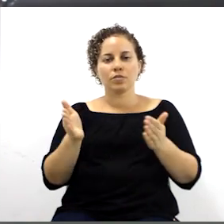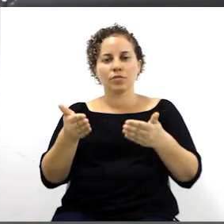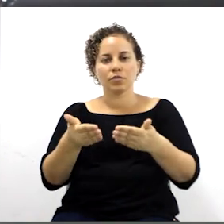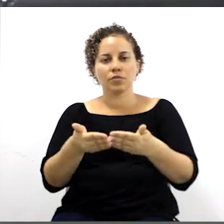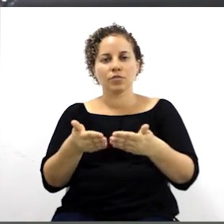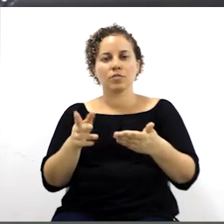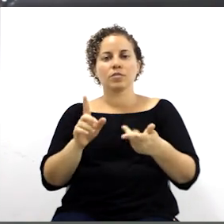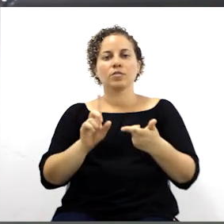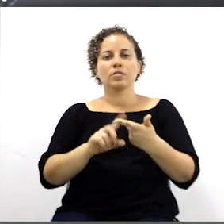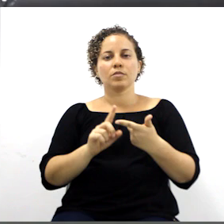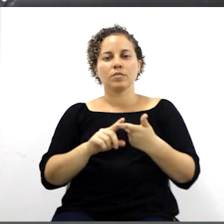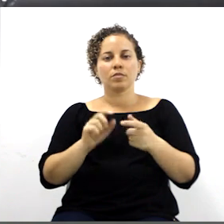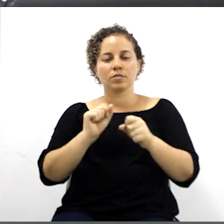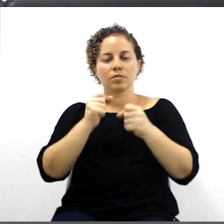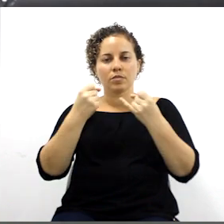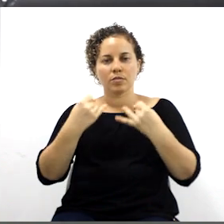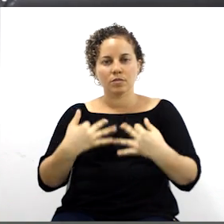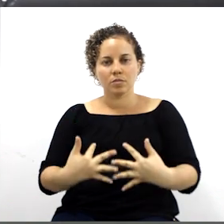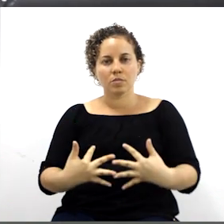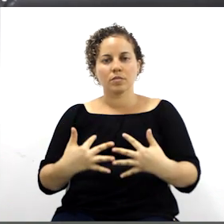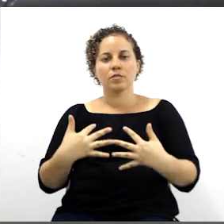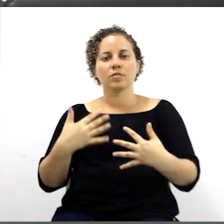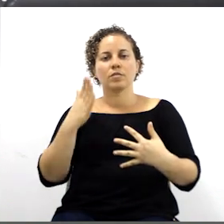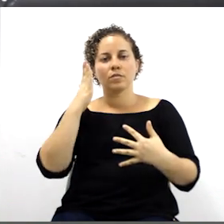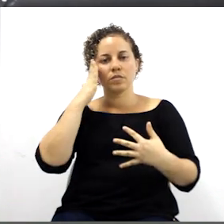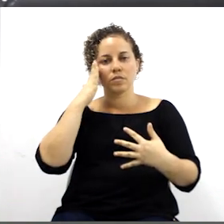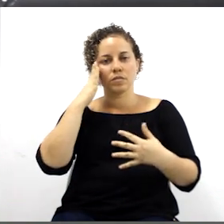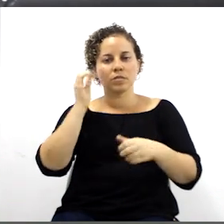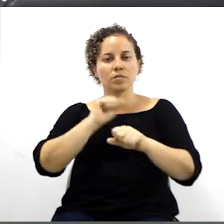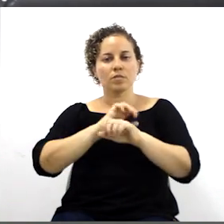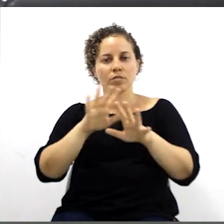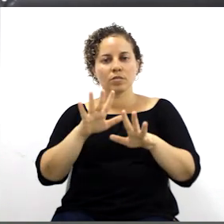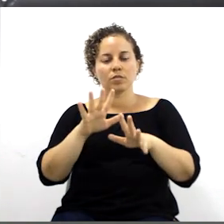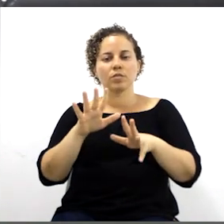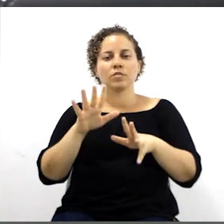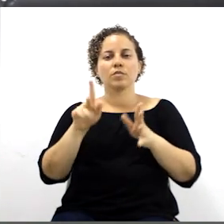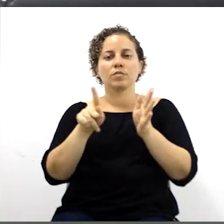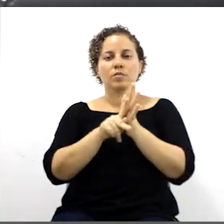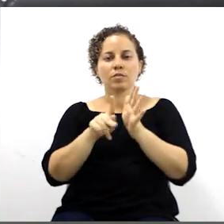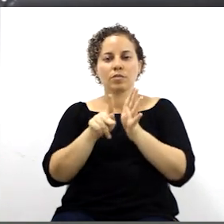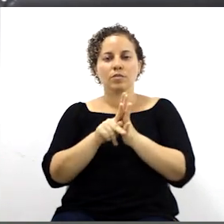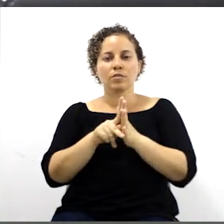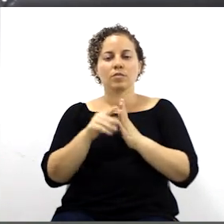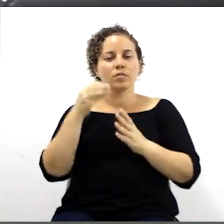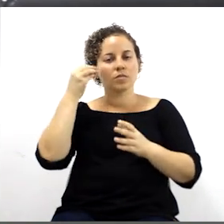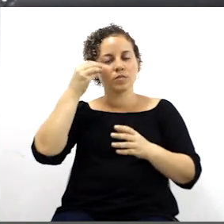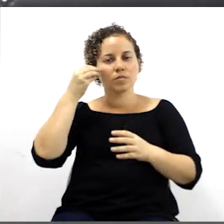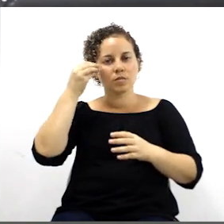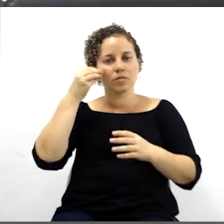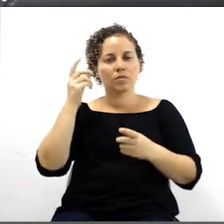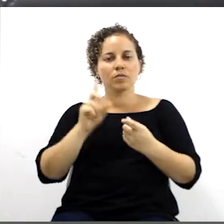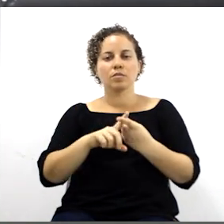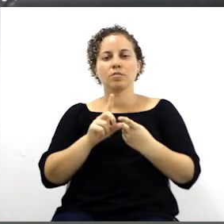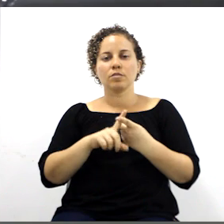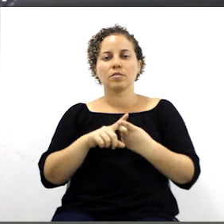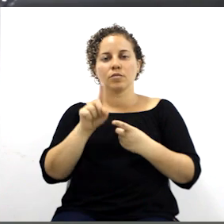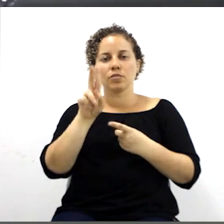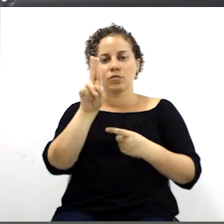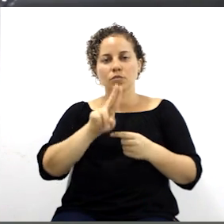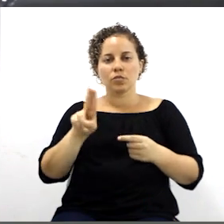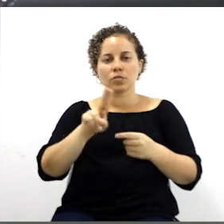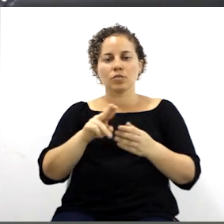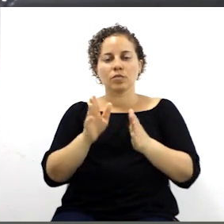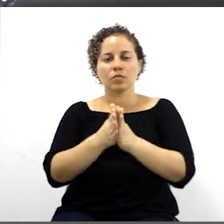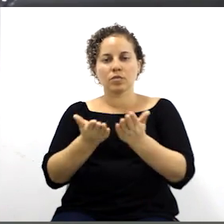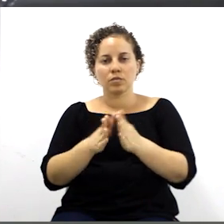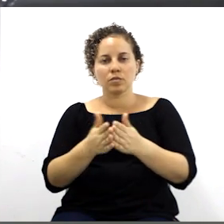daí a gente vai tentar esclarecer e de alguma forma tentar trazer um pouco para vocês essas experiências. Vocês também podem utilizar o caderno,